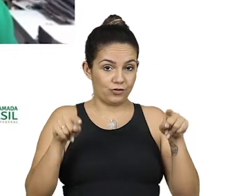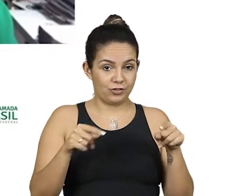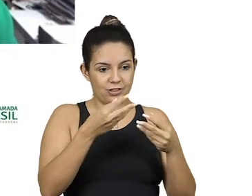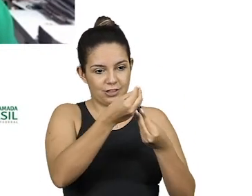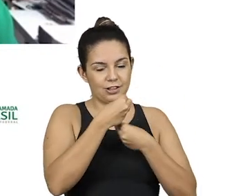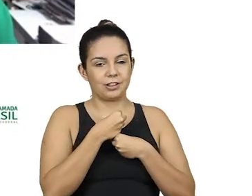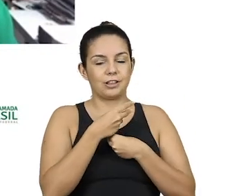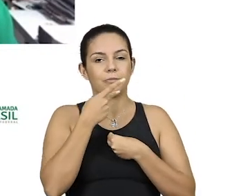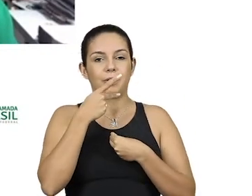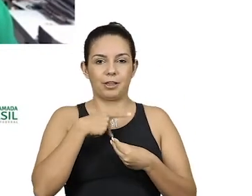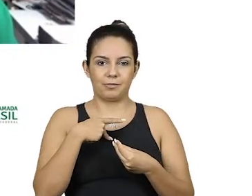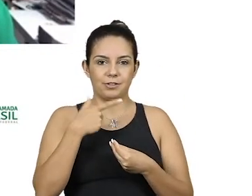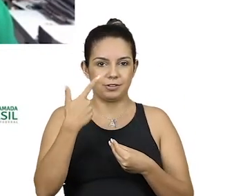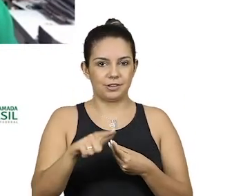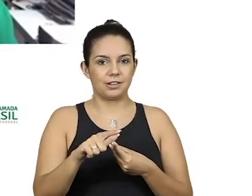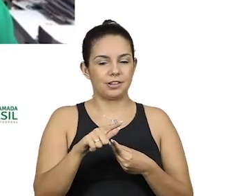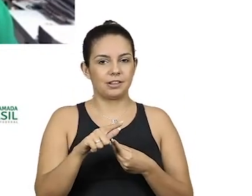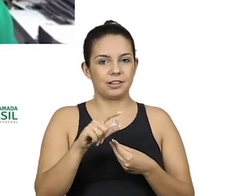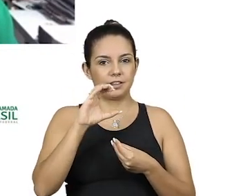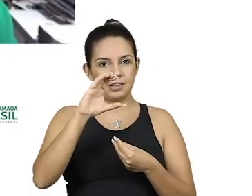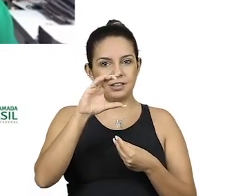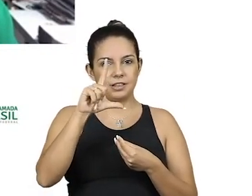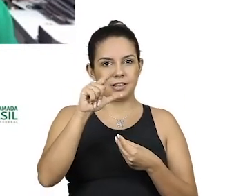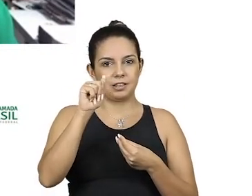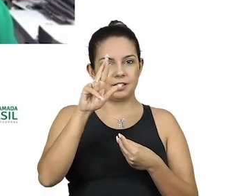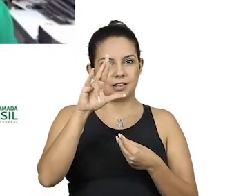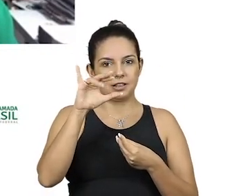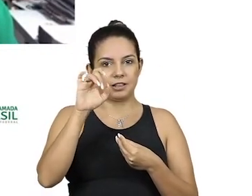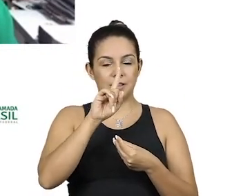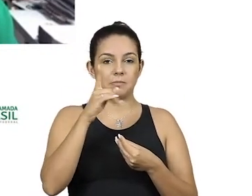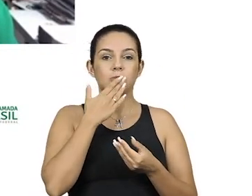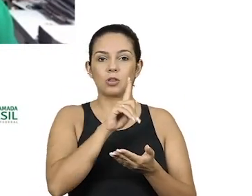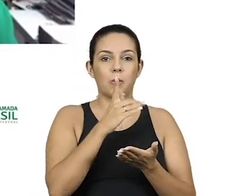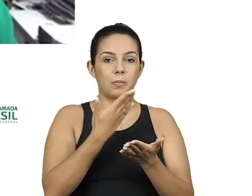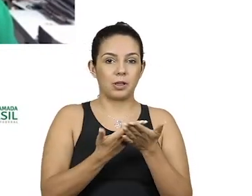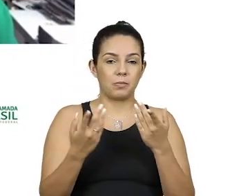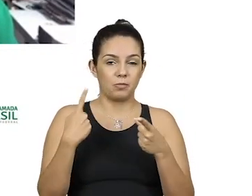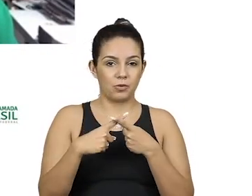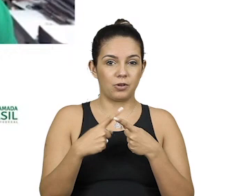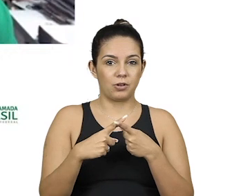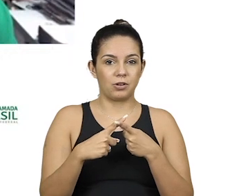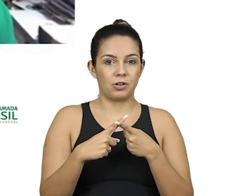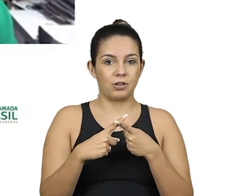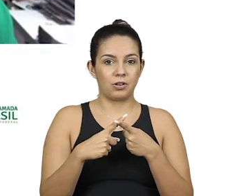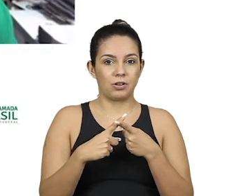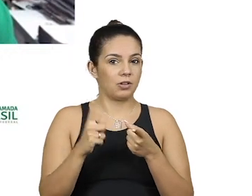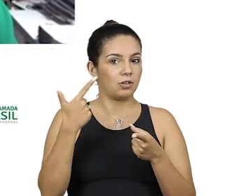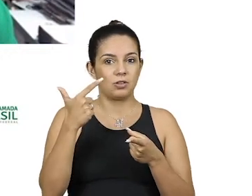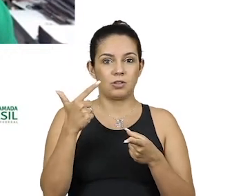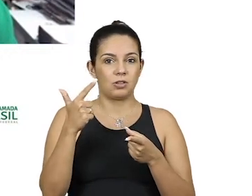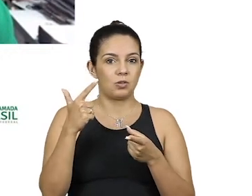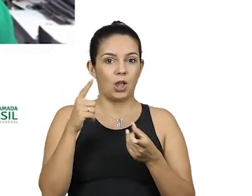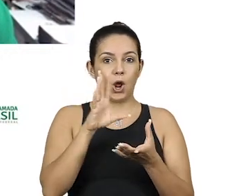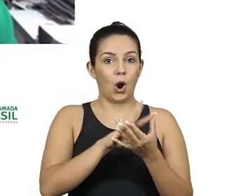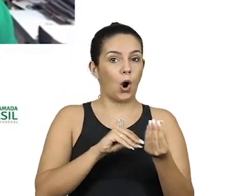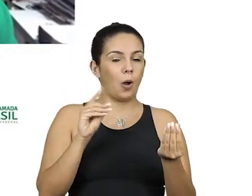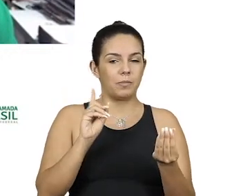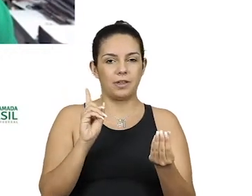vezes me repetia: Clarice pede para não perder, porque não tem